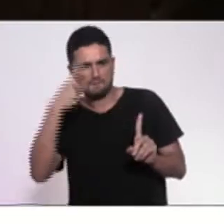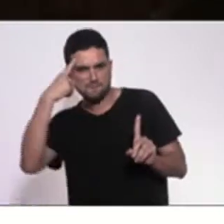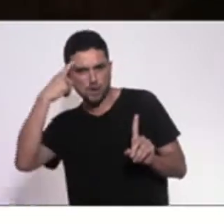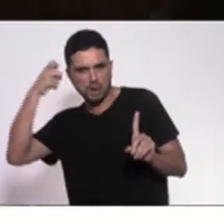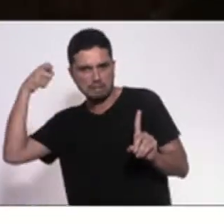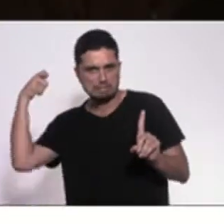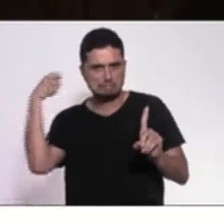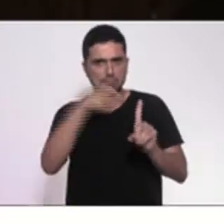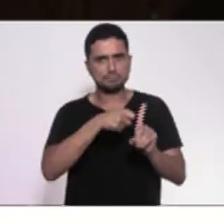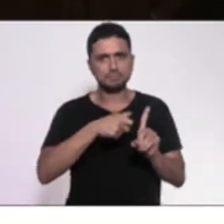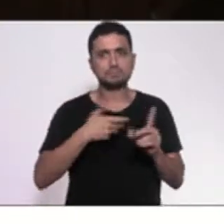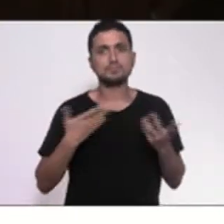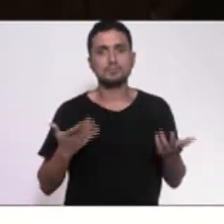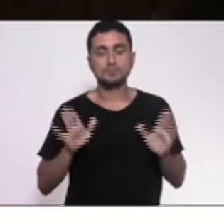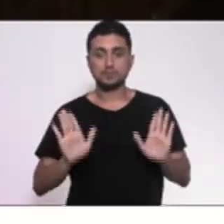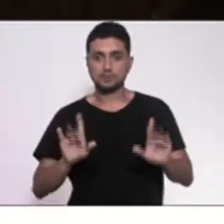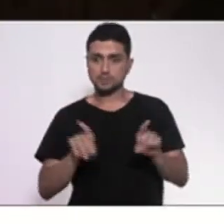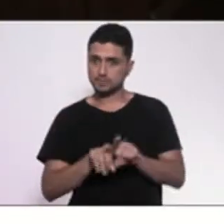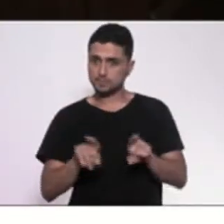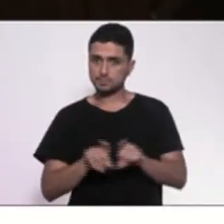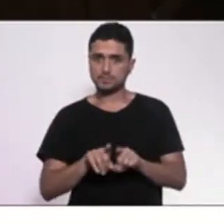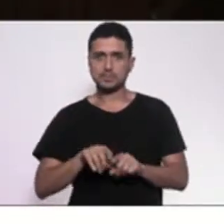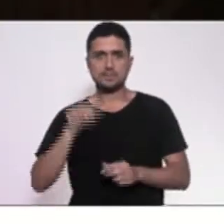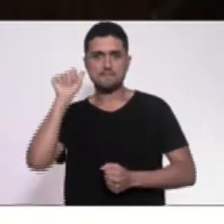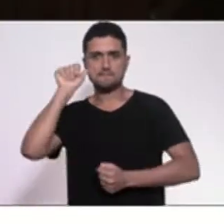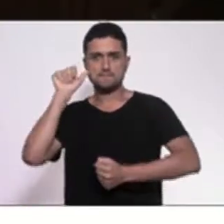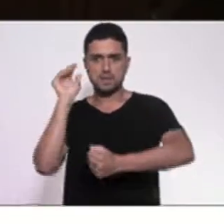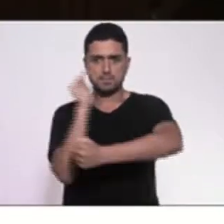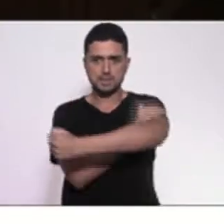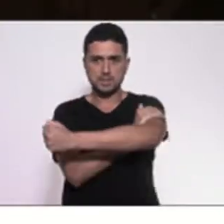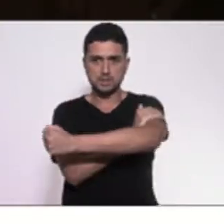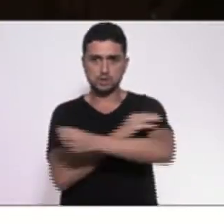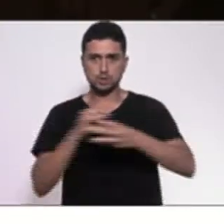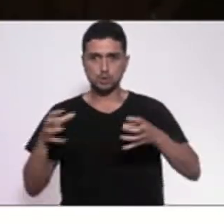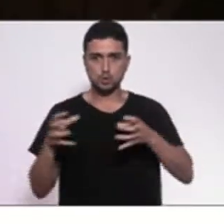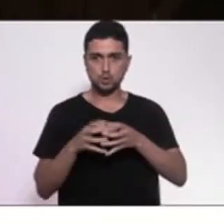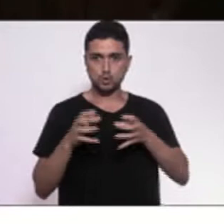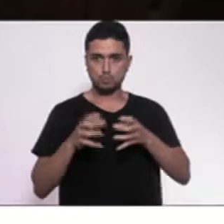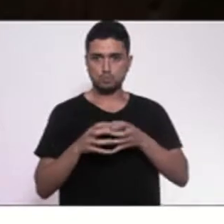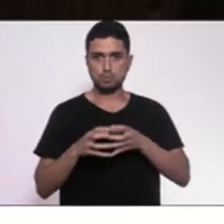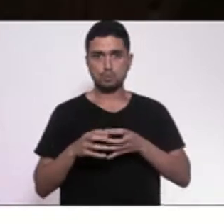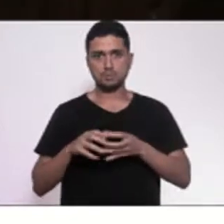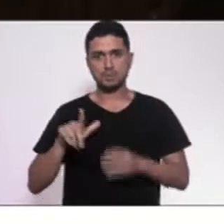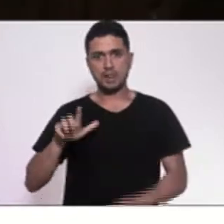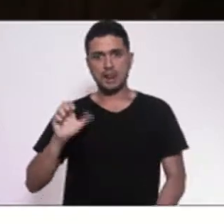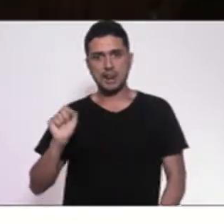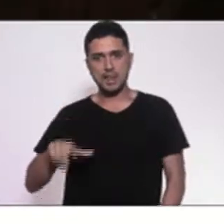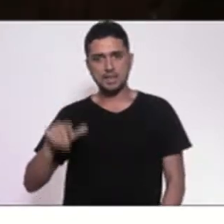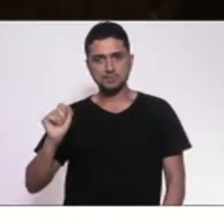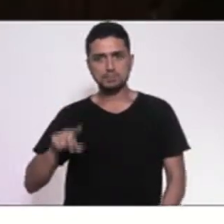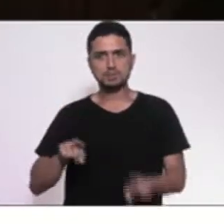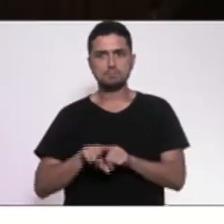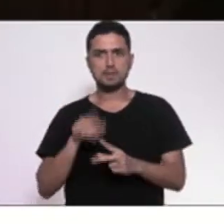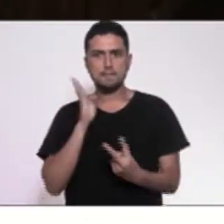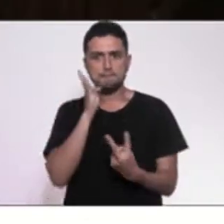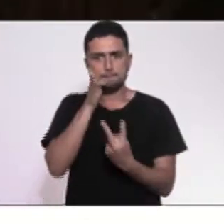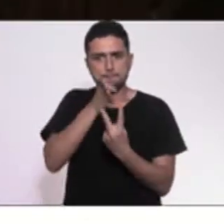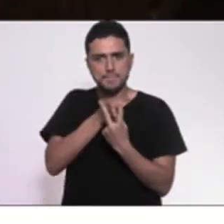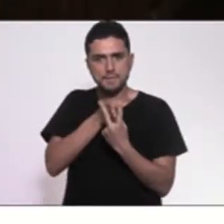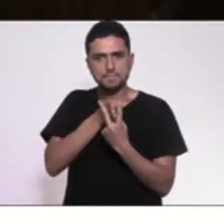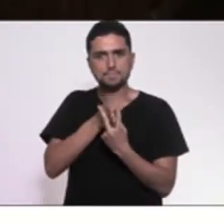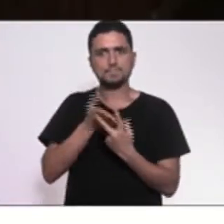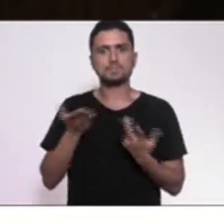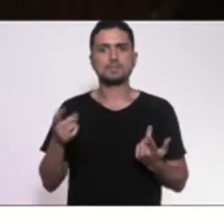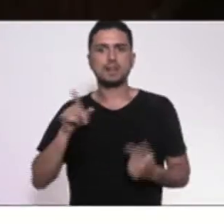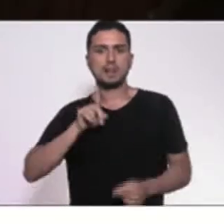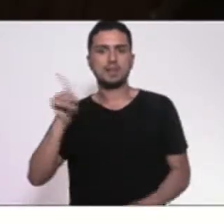Também homenagear o coletivo Feministas de Lésbicas e Bissexuais de Niterói, pelo trabalho com as